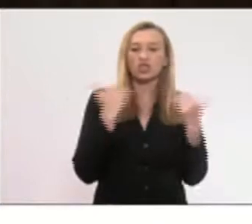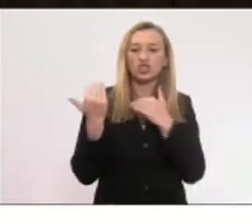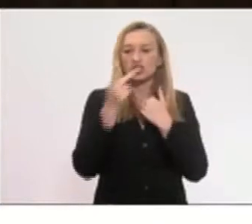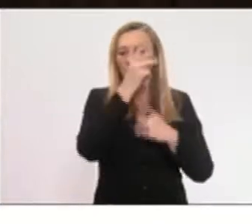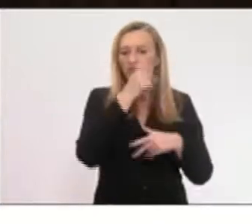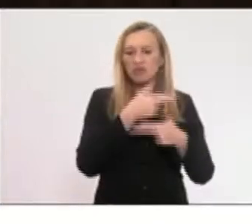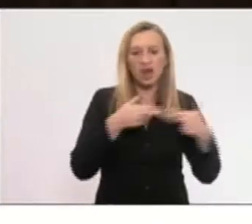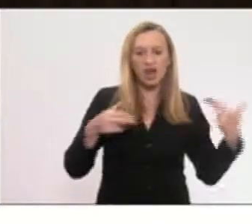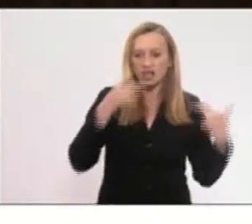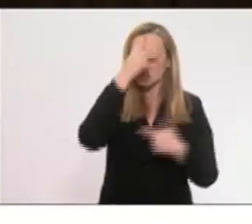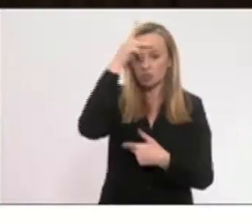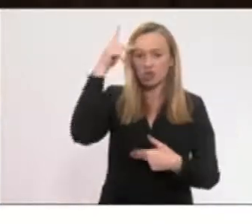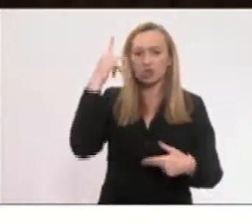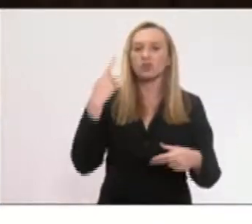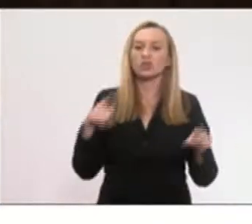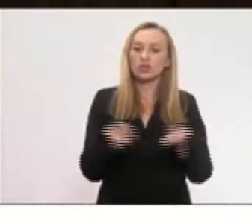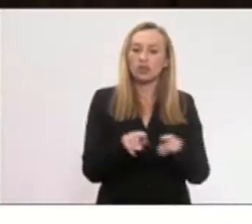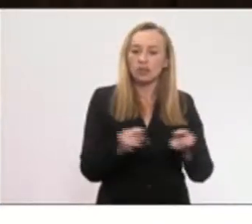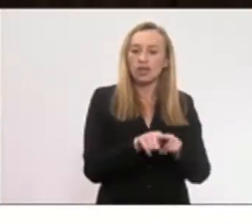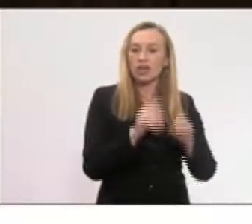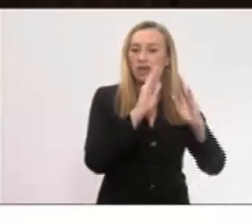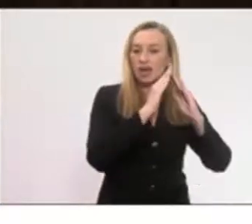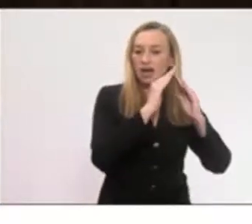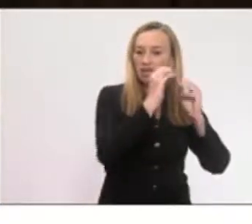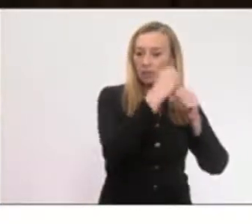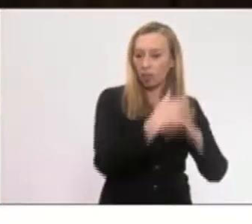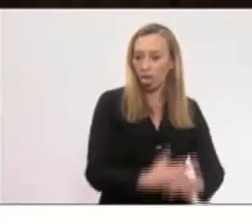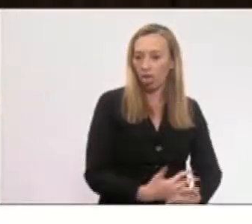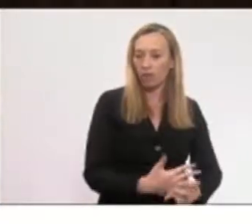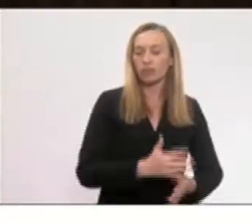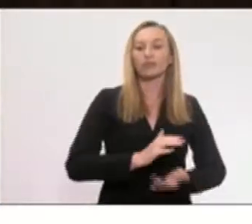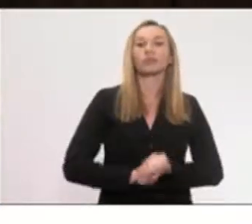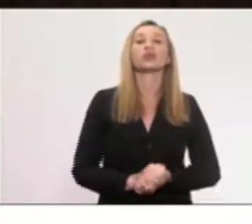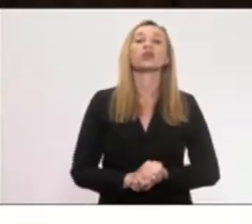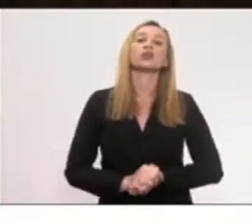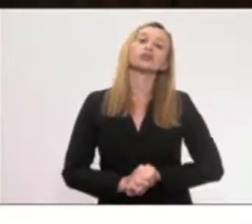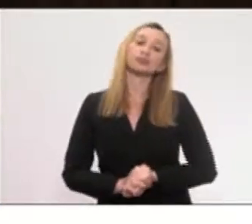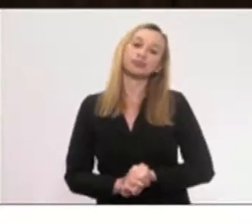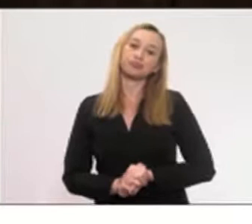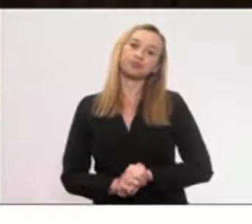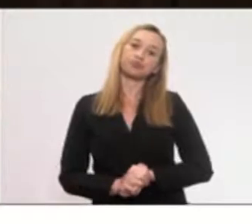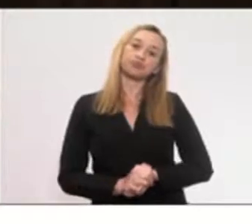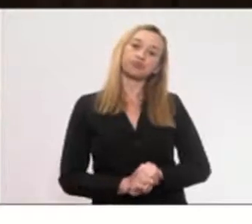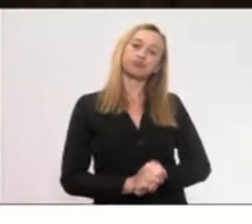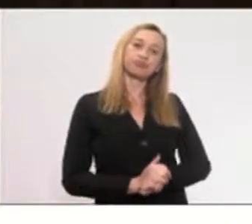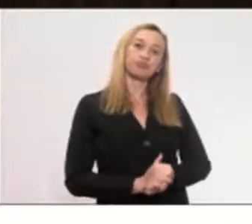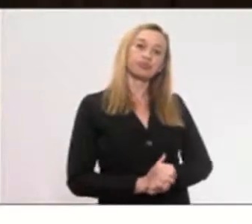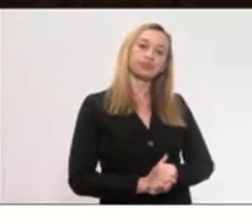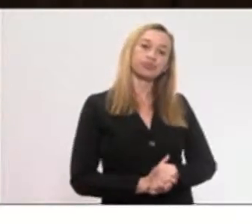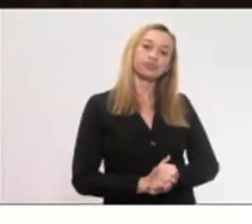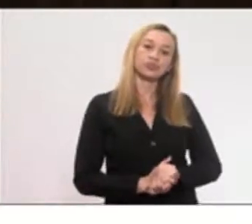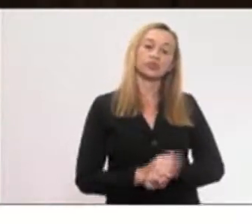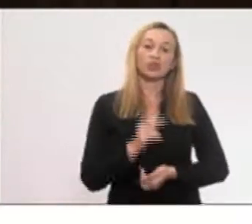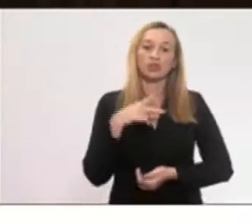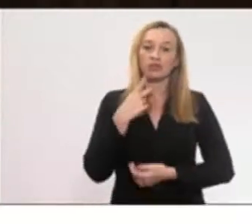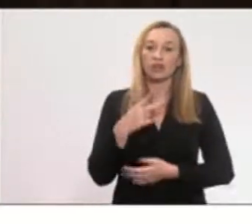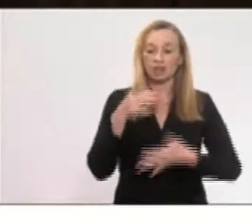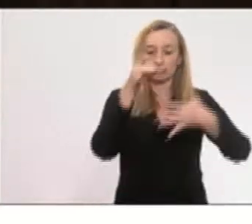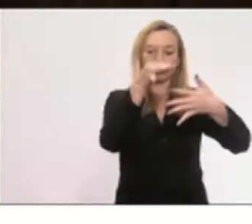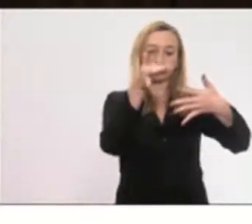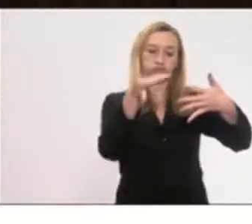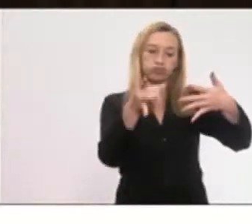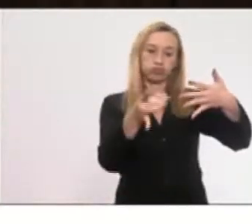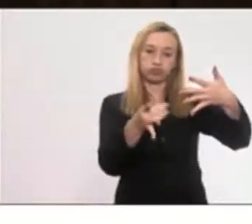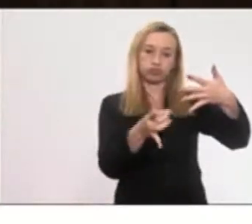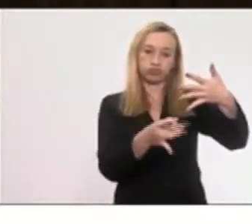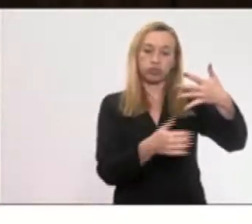vidas humanas e de patrimônio. Mas nós trouxemos 15 tópicos